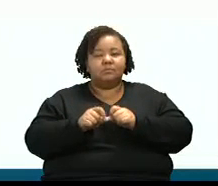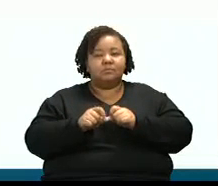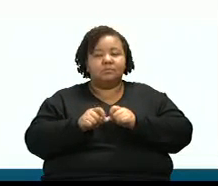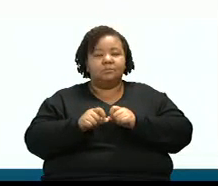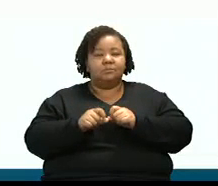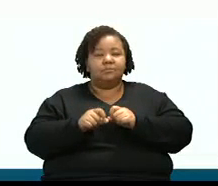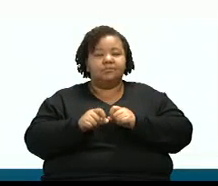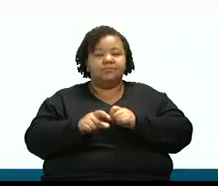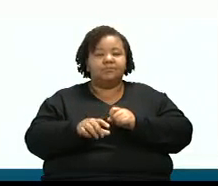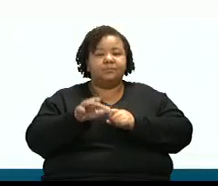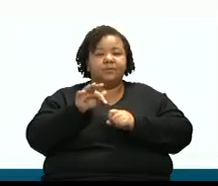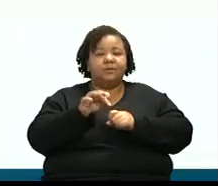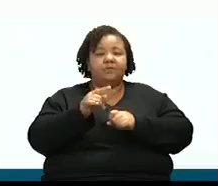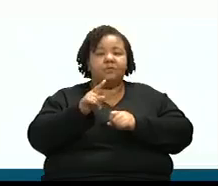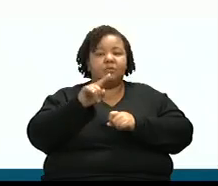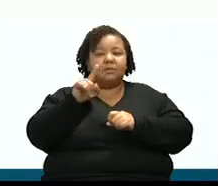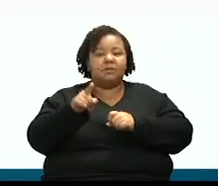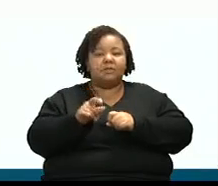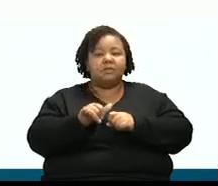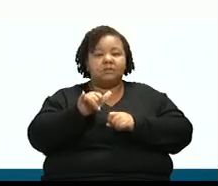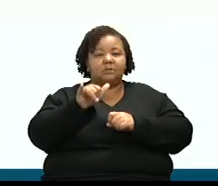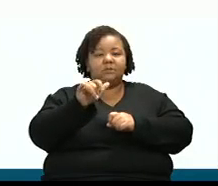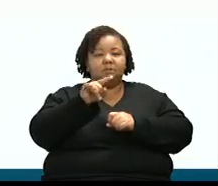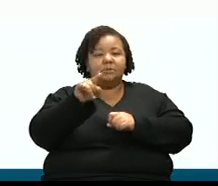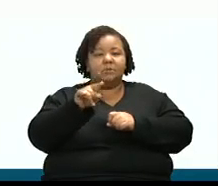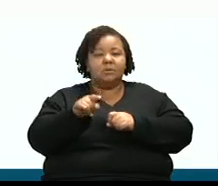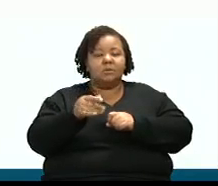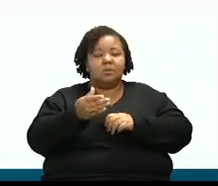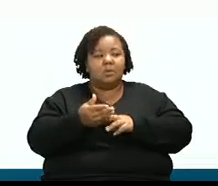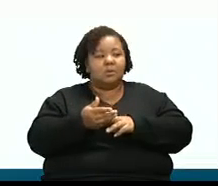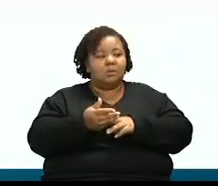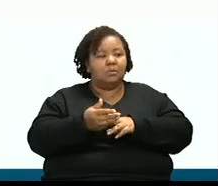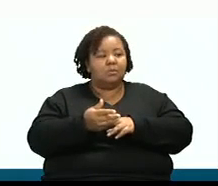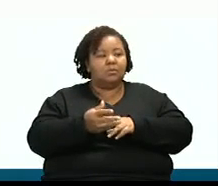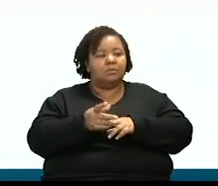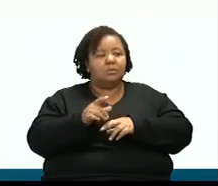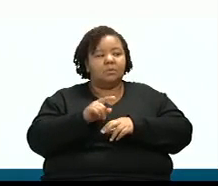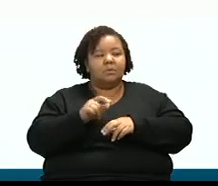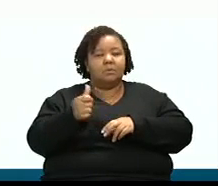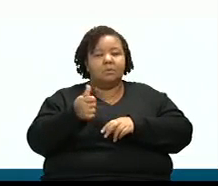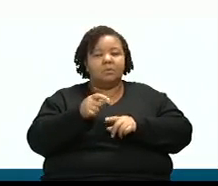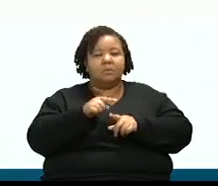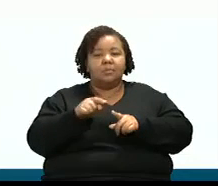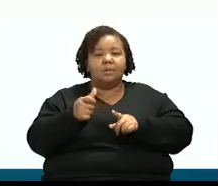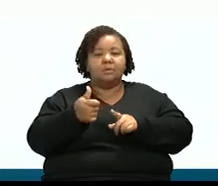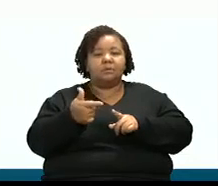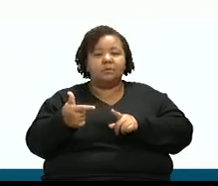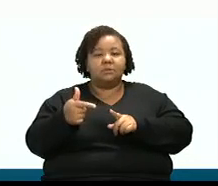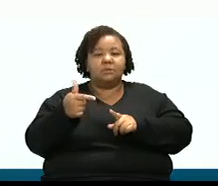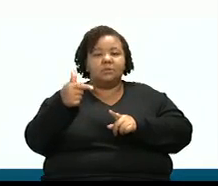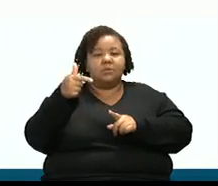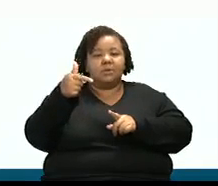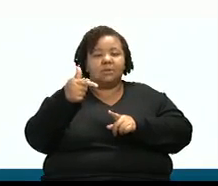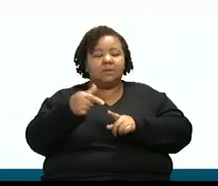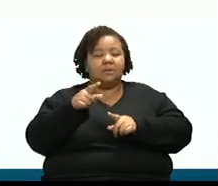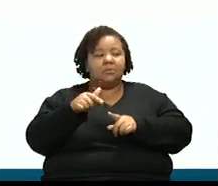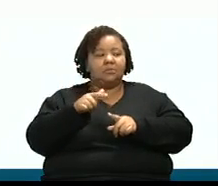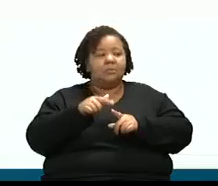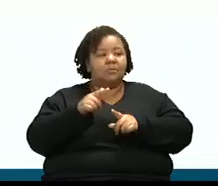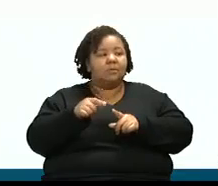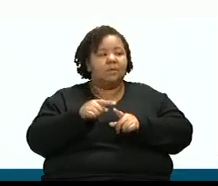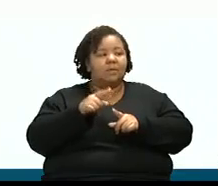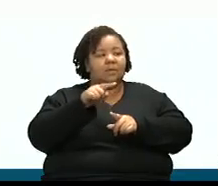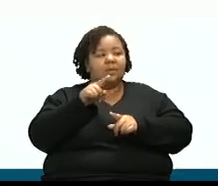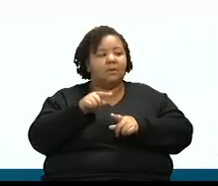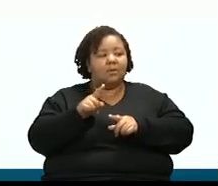o f1' de y é igual ao menos 12y², porque 6xy é